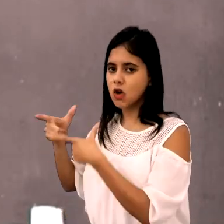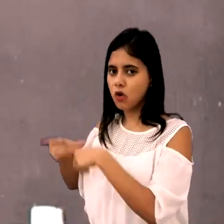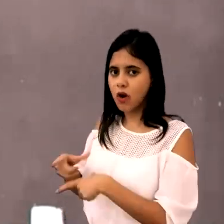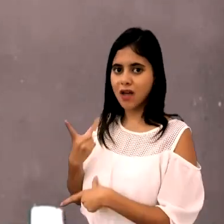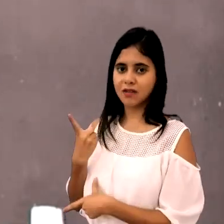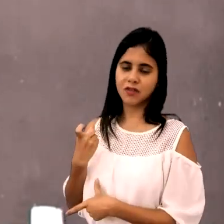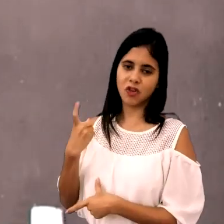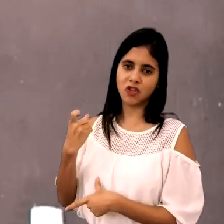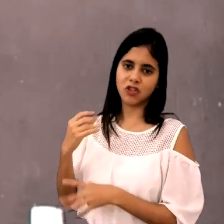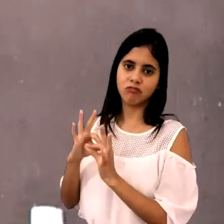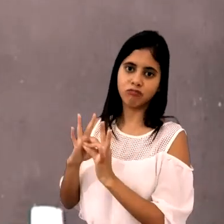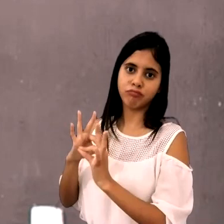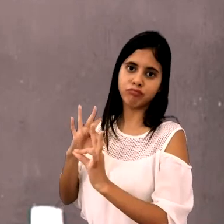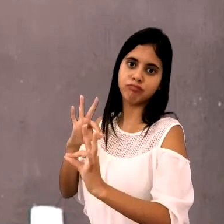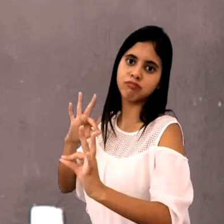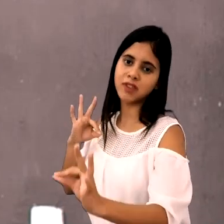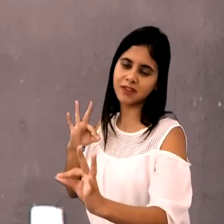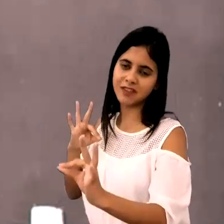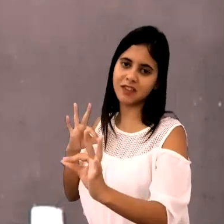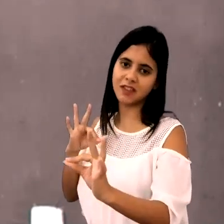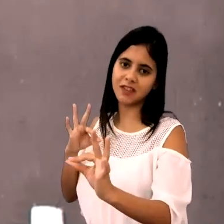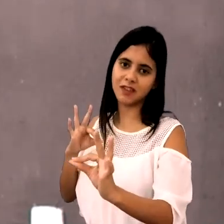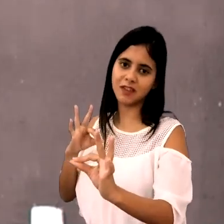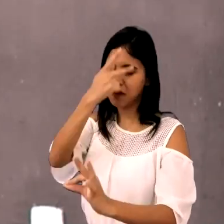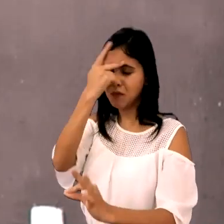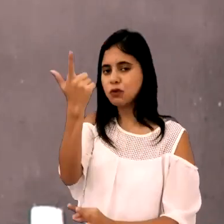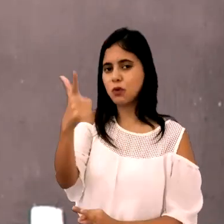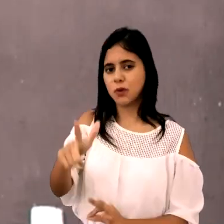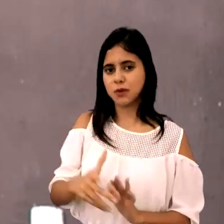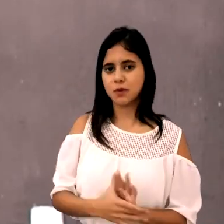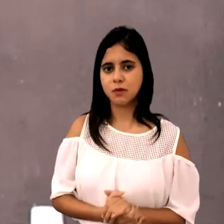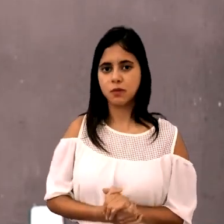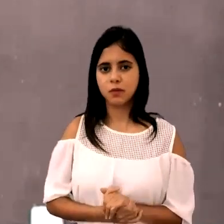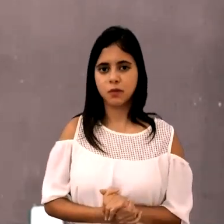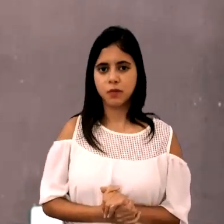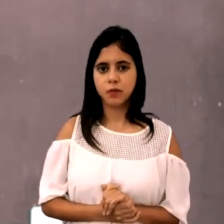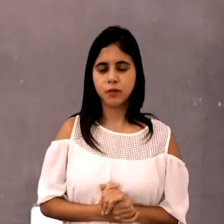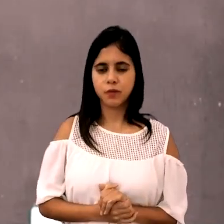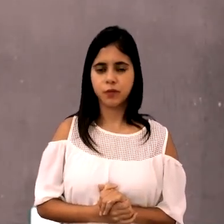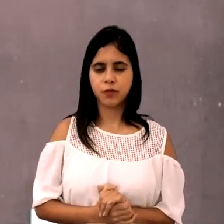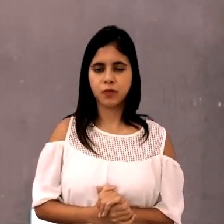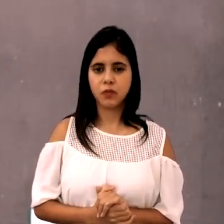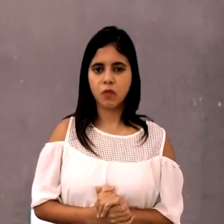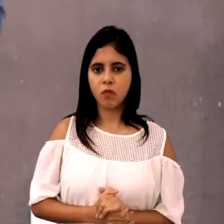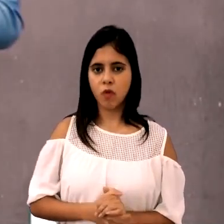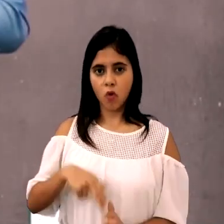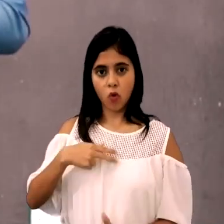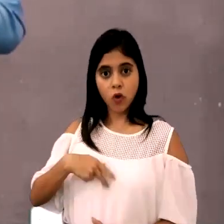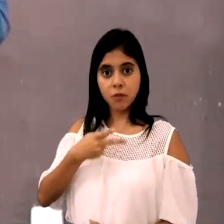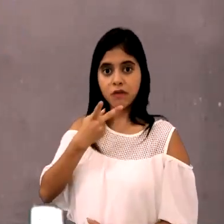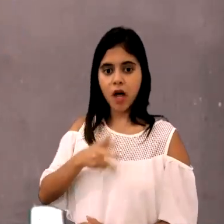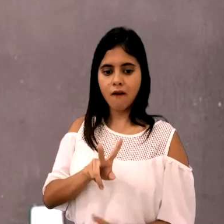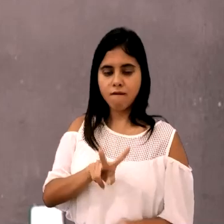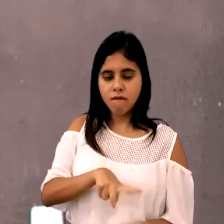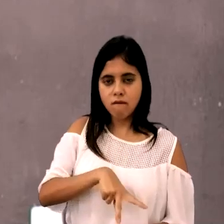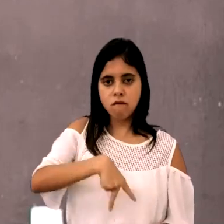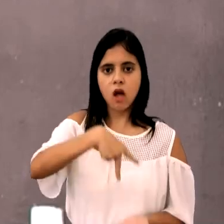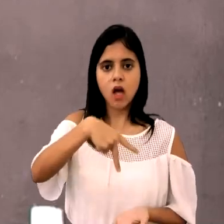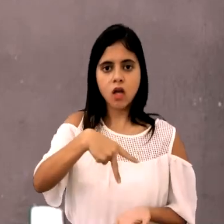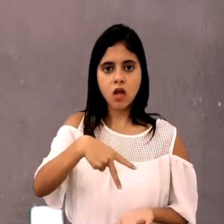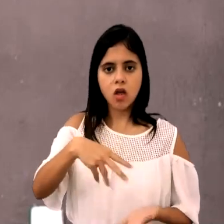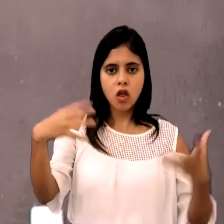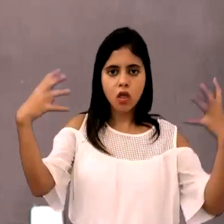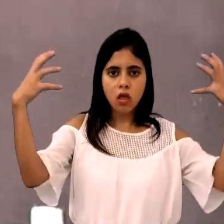solitário e longe dos olhos dos outros. Quando ela diz, levante-se,